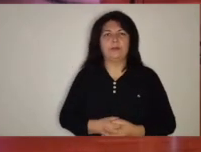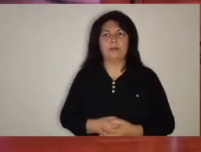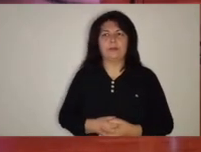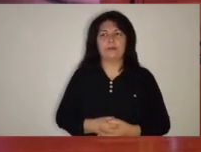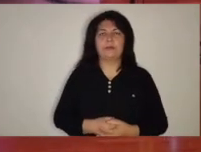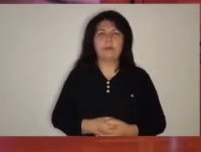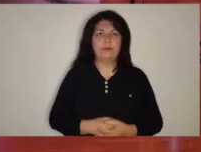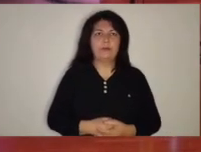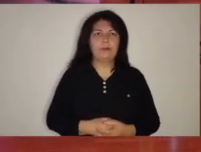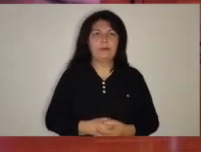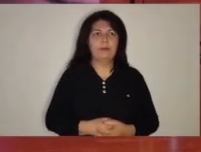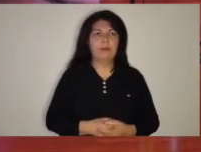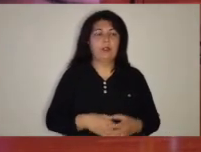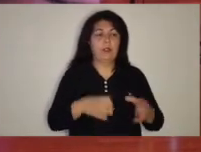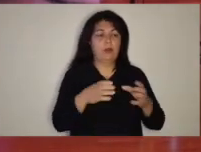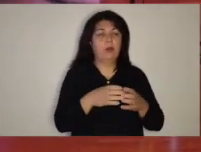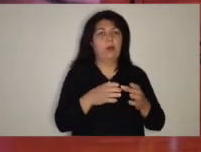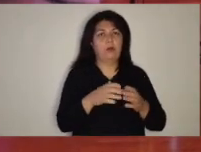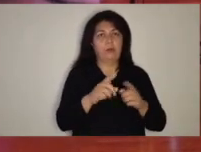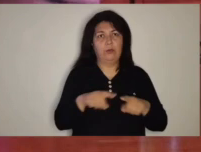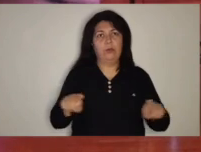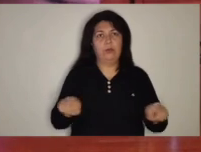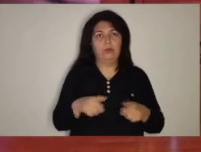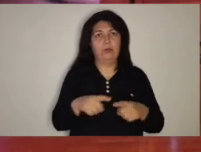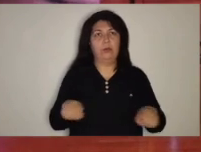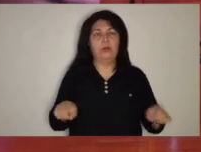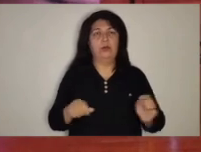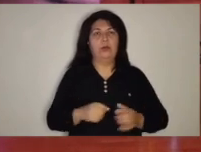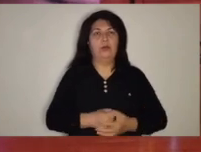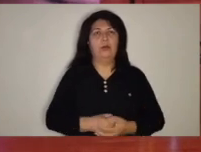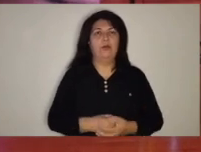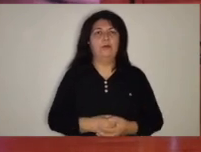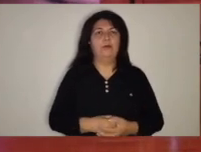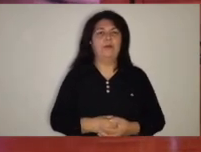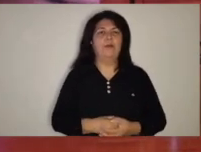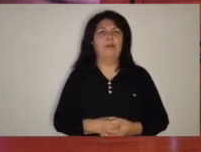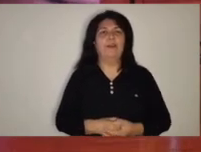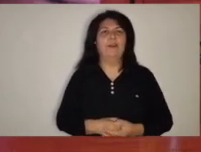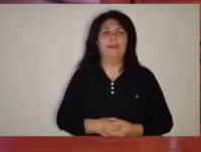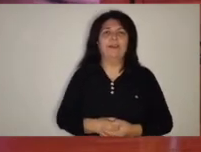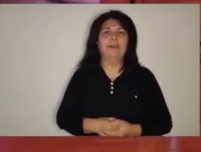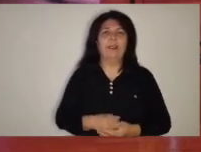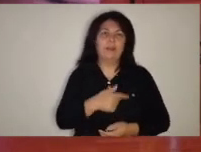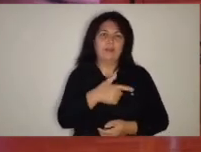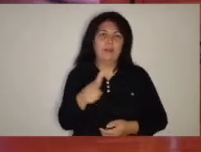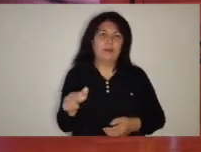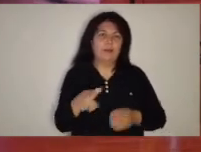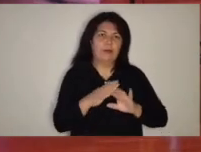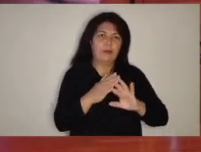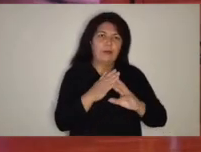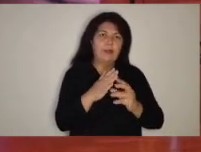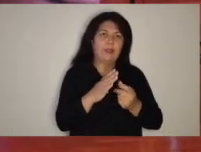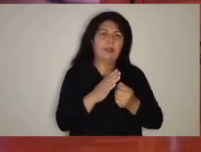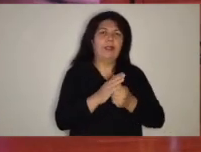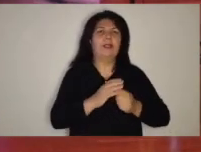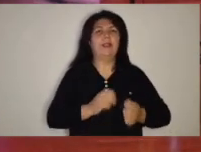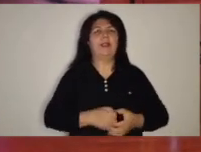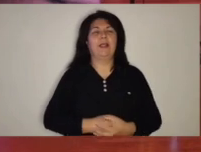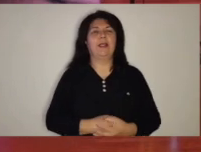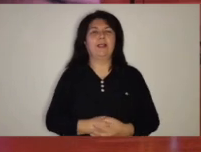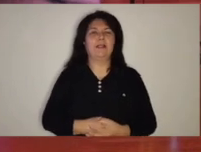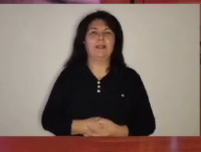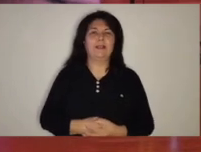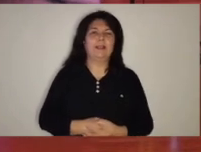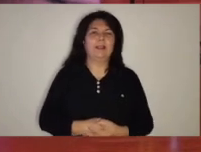aqui de louvor, né? Hoje nós temos aqui um ministério novo, né? Que não é aqui da